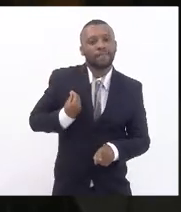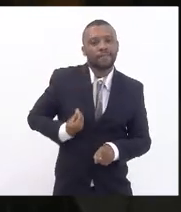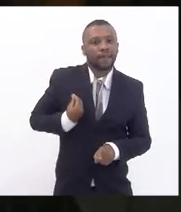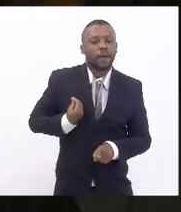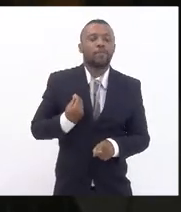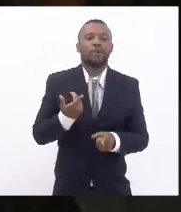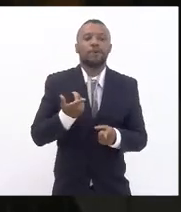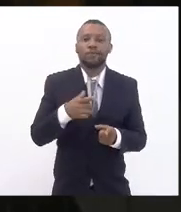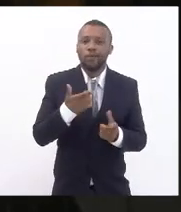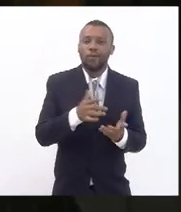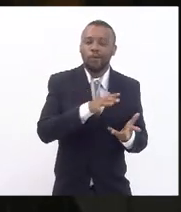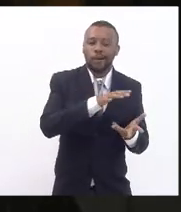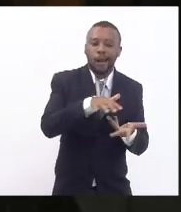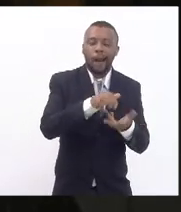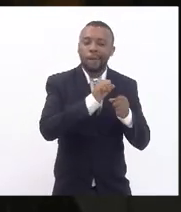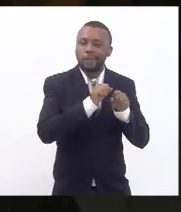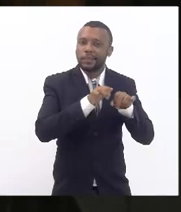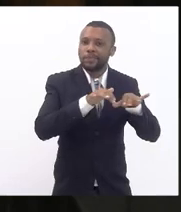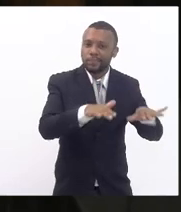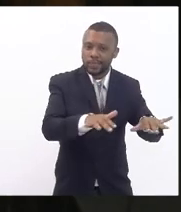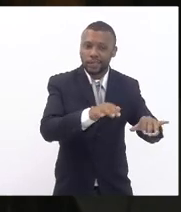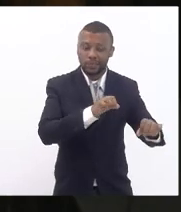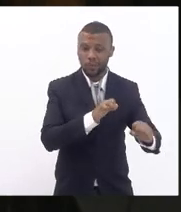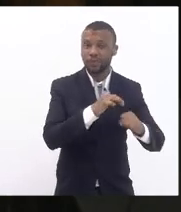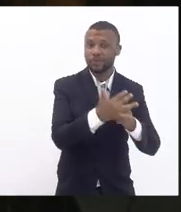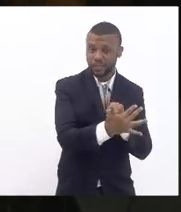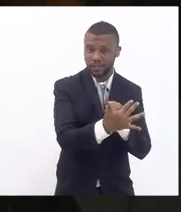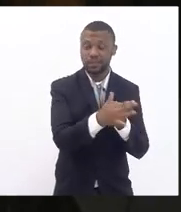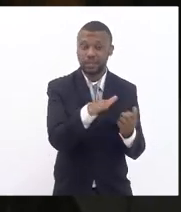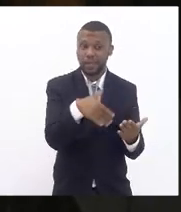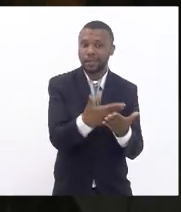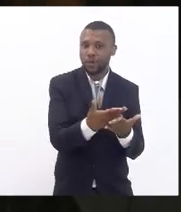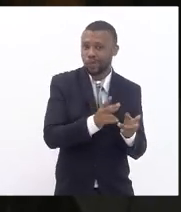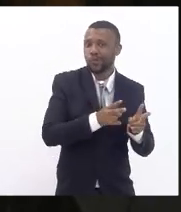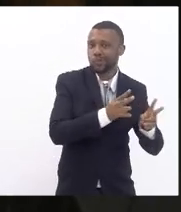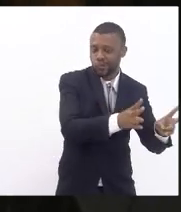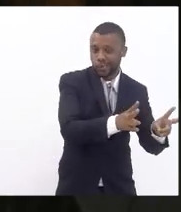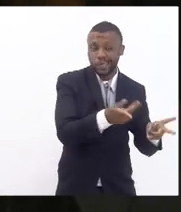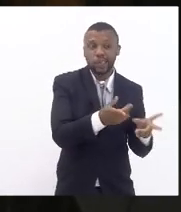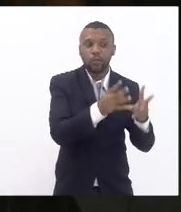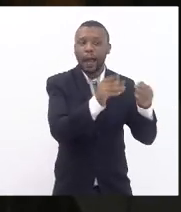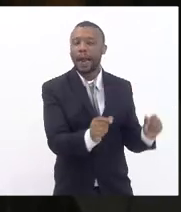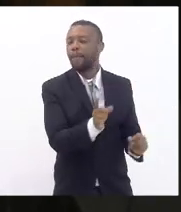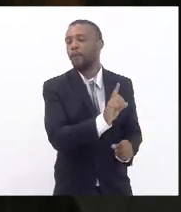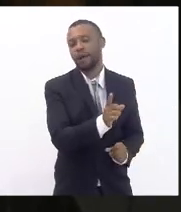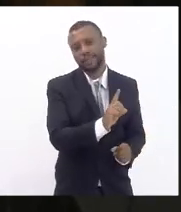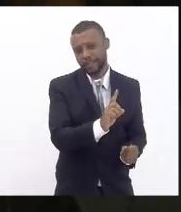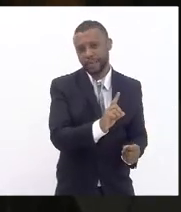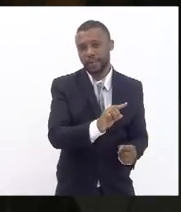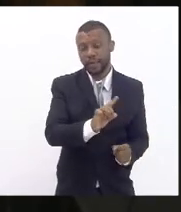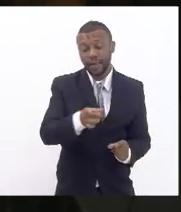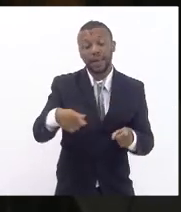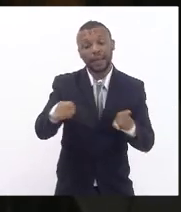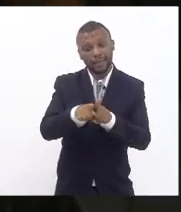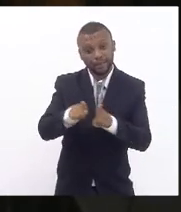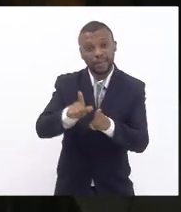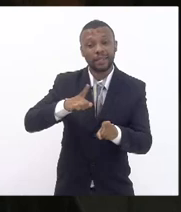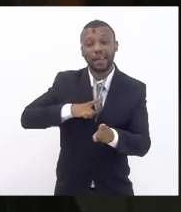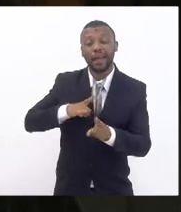epidemias, né, na convivência social, e uma delas, sem dúvida, é a violência contra a mulher, sob as mais diferentes